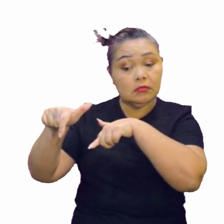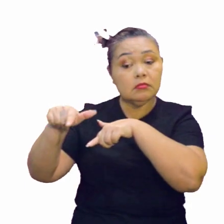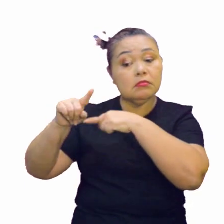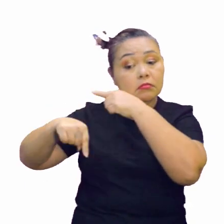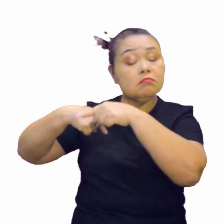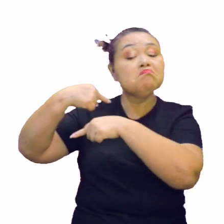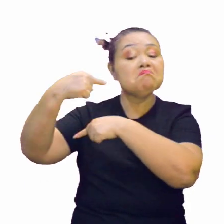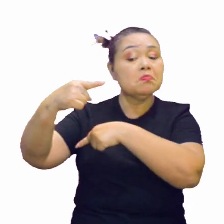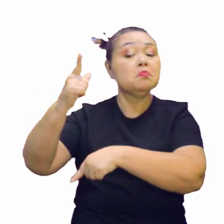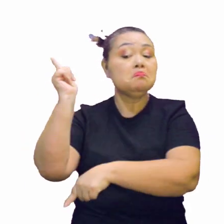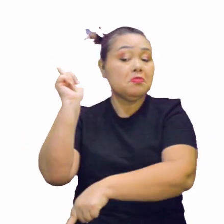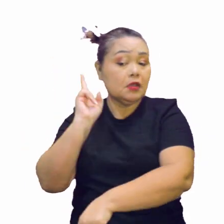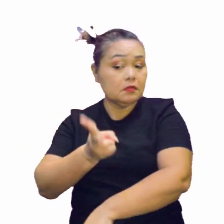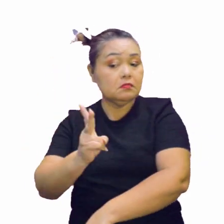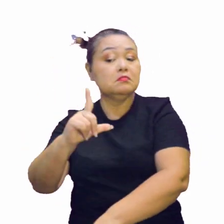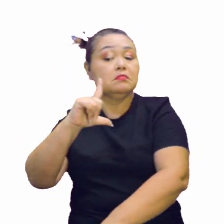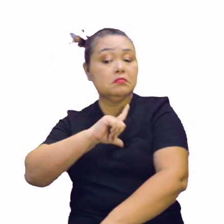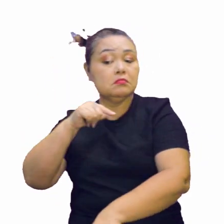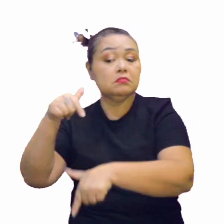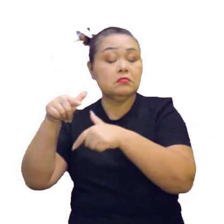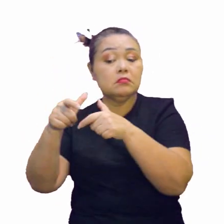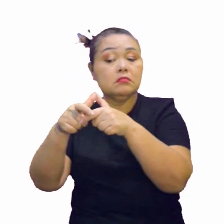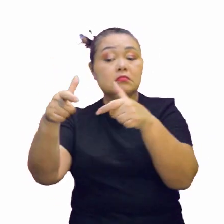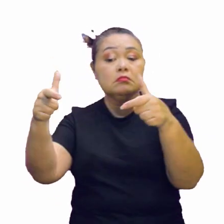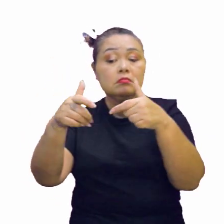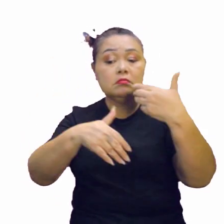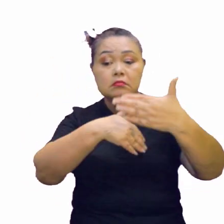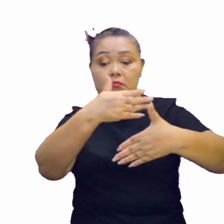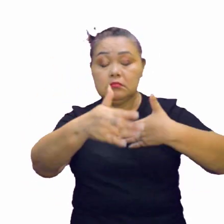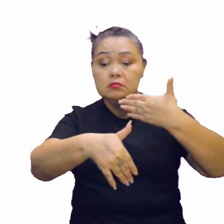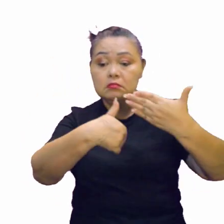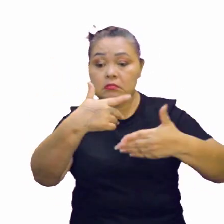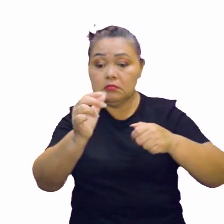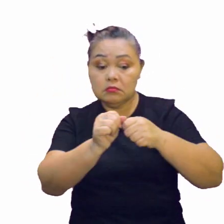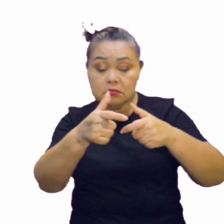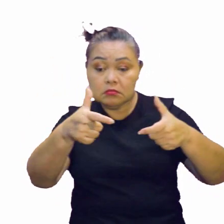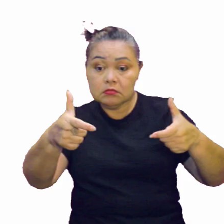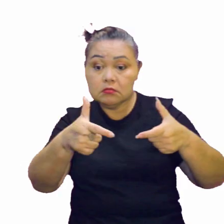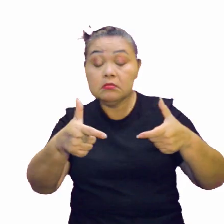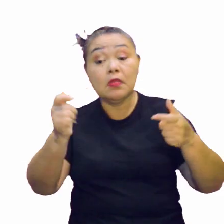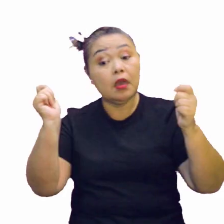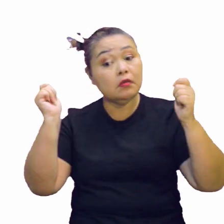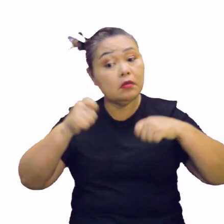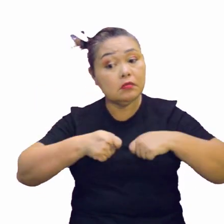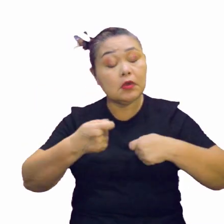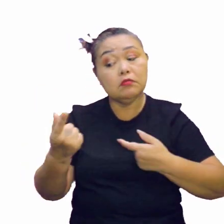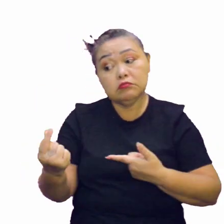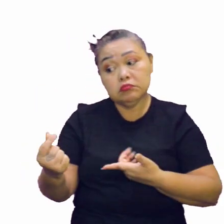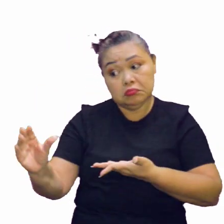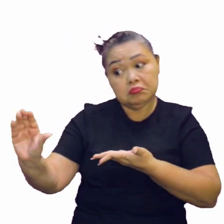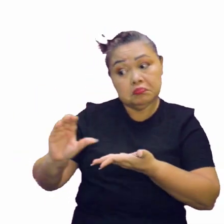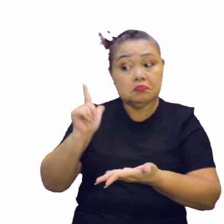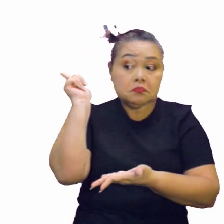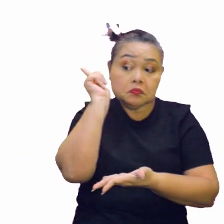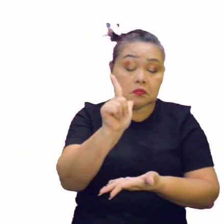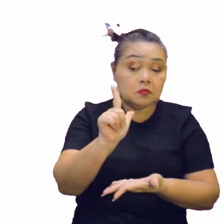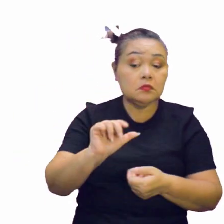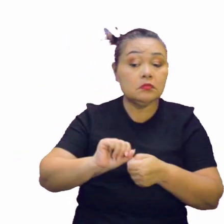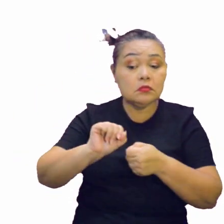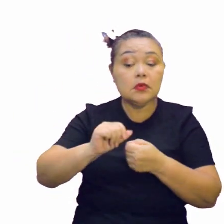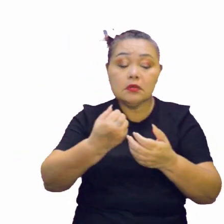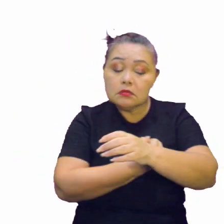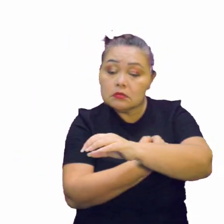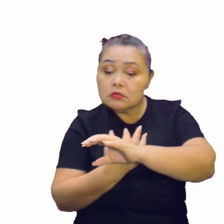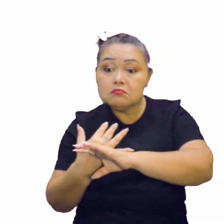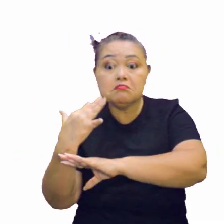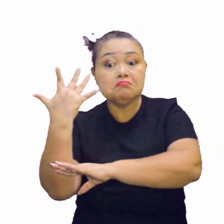emprego, aumento do processo de produção, viabilidade econômica, viabilidade ecológica e viabilidade